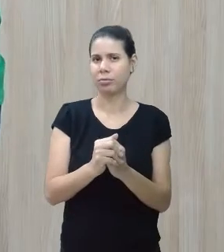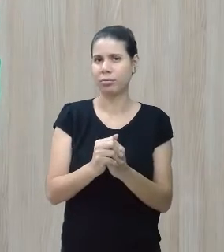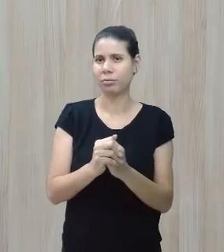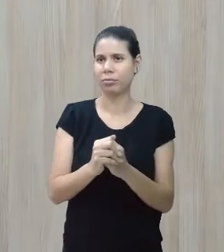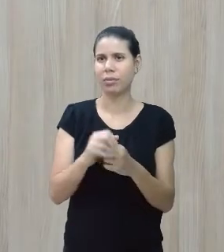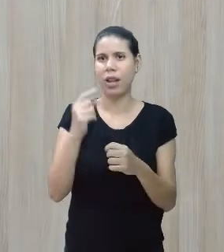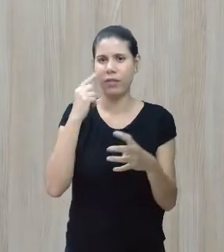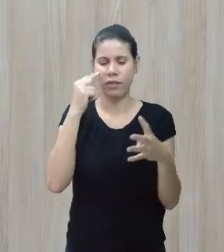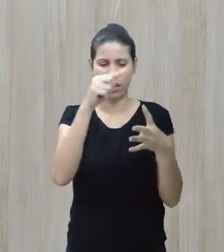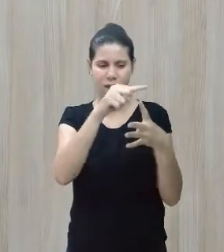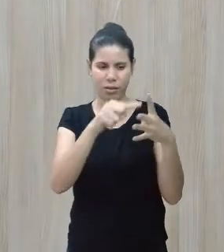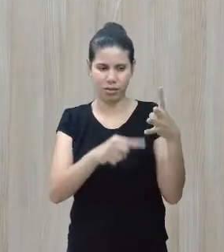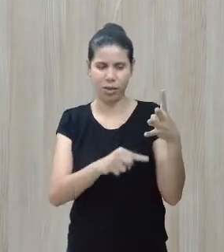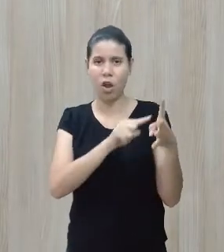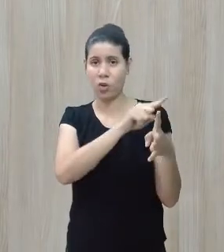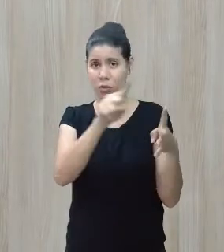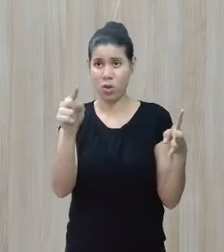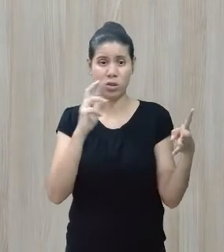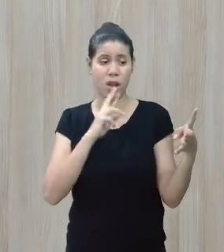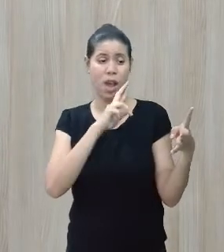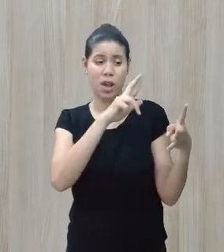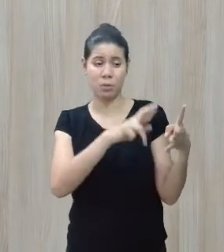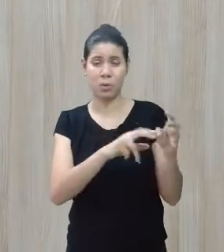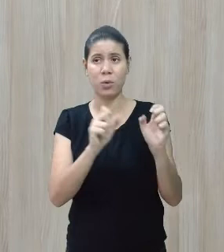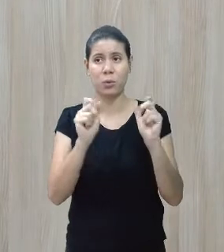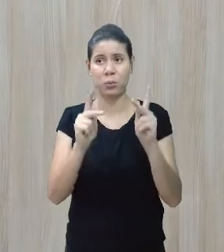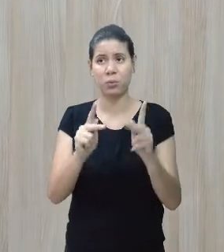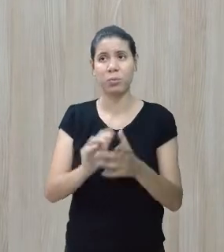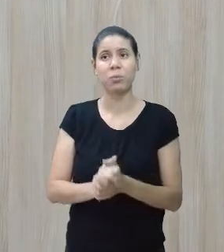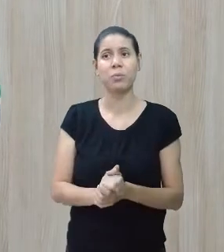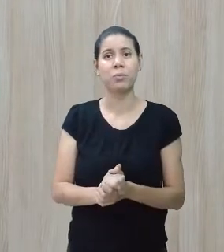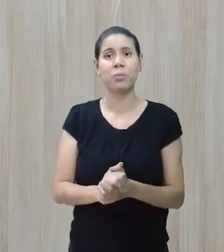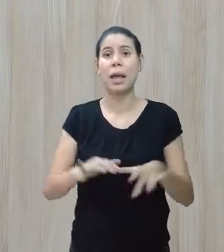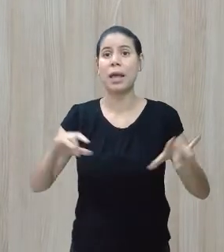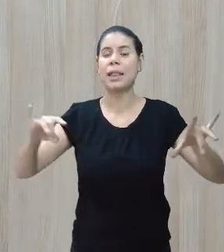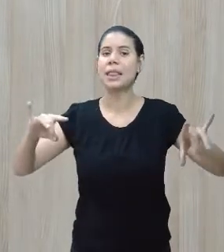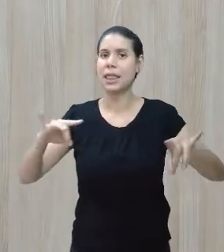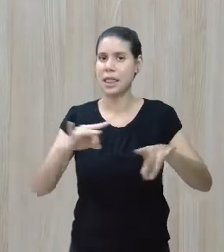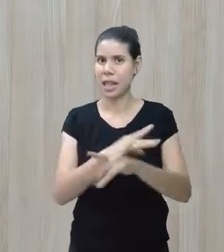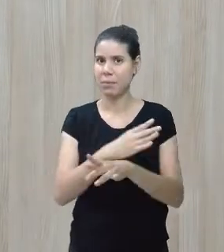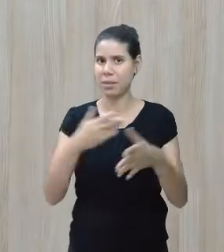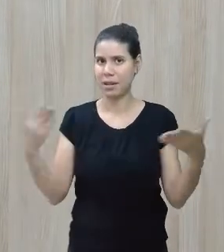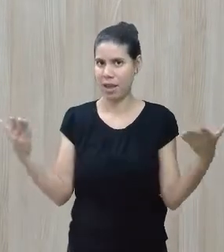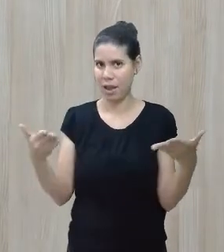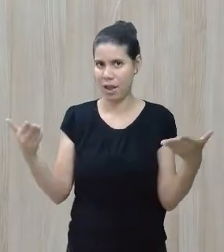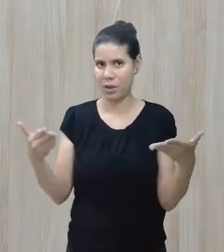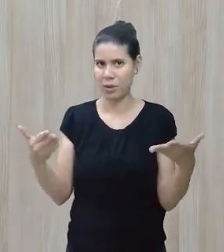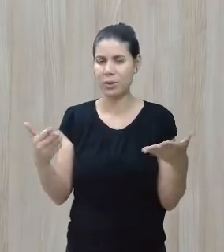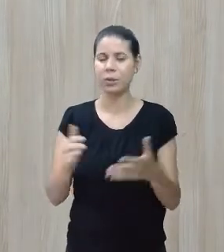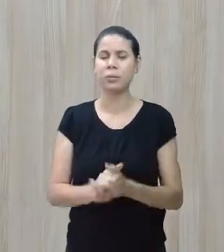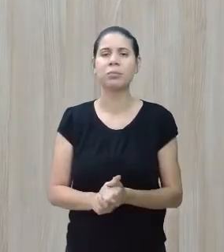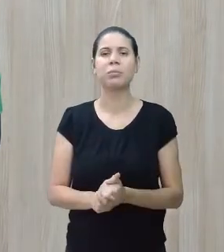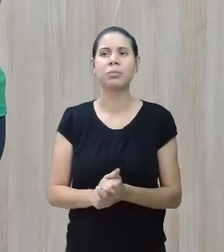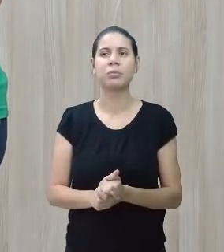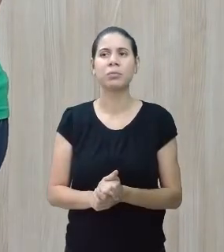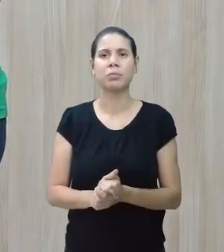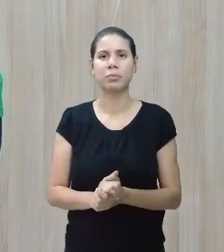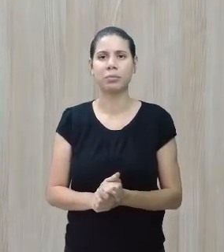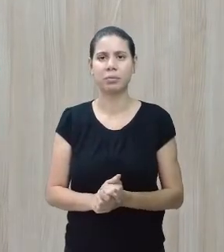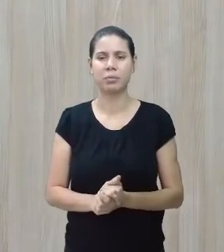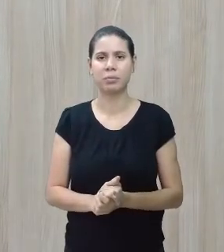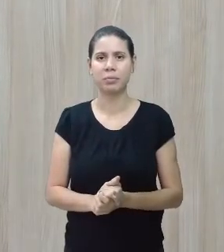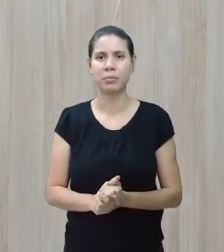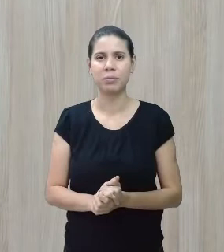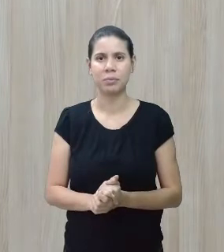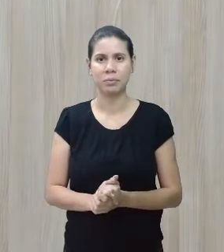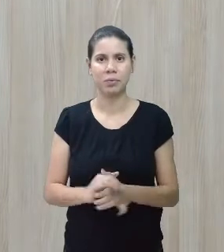vocês vão responder. E para nós fecharmos a nossa tarde com chave de